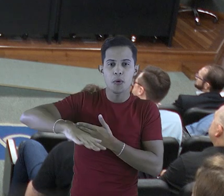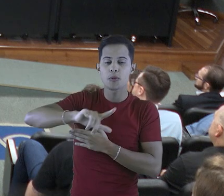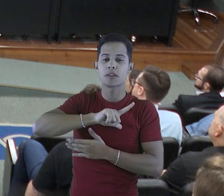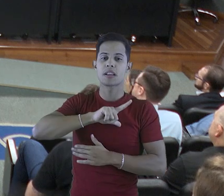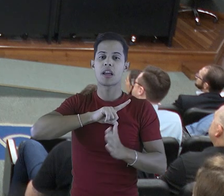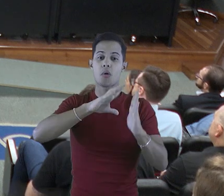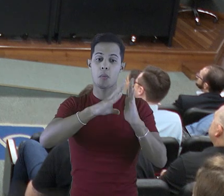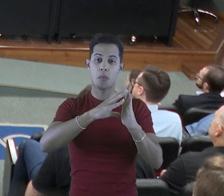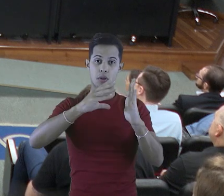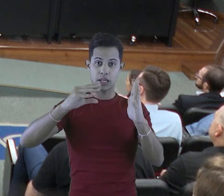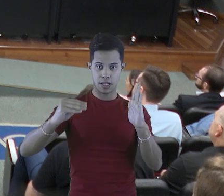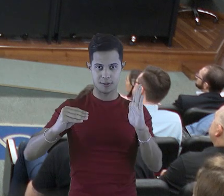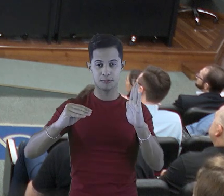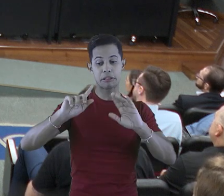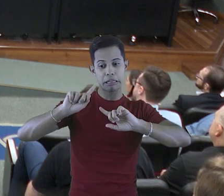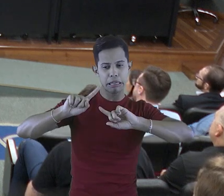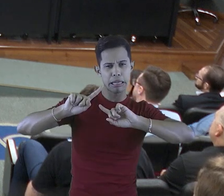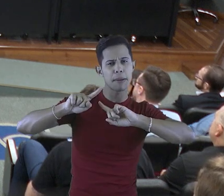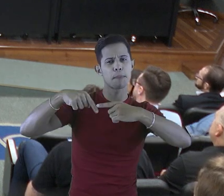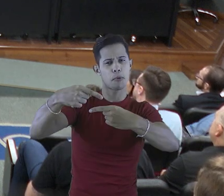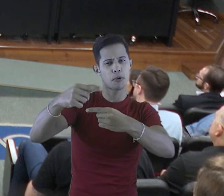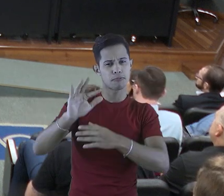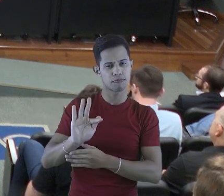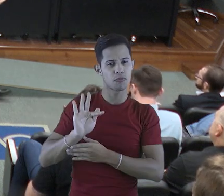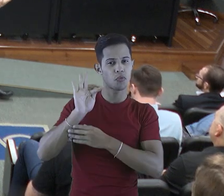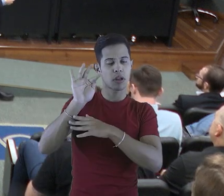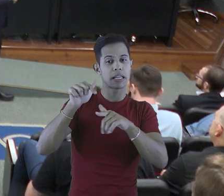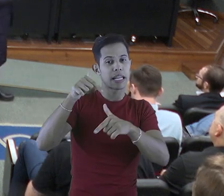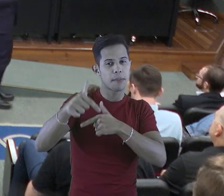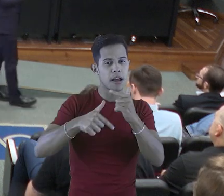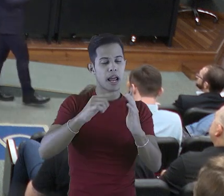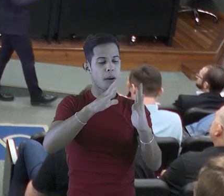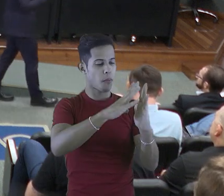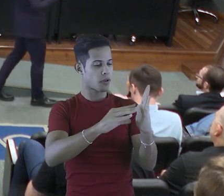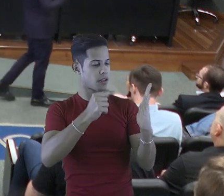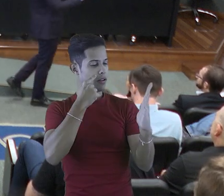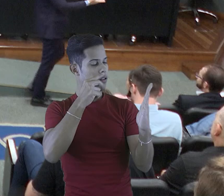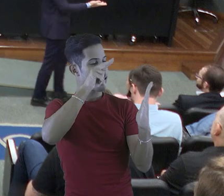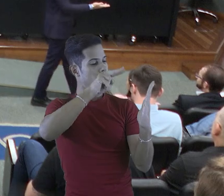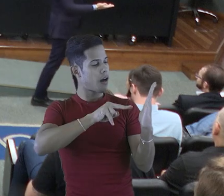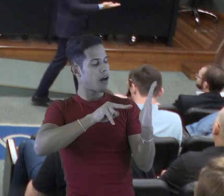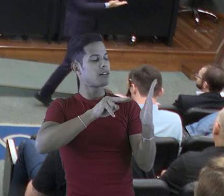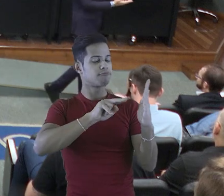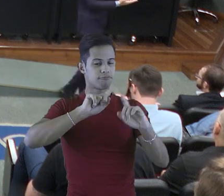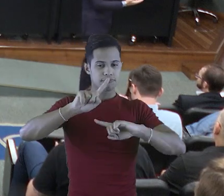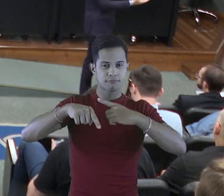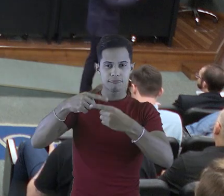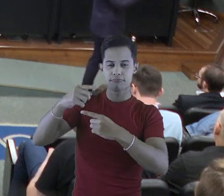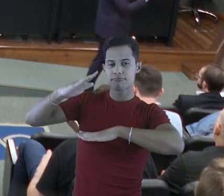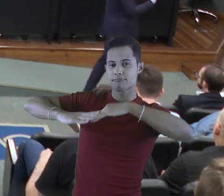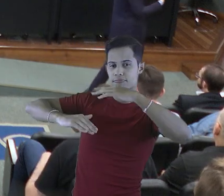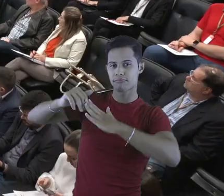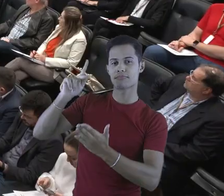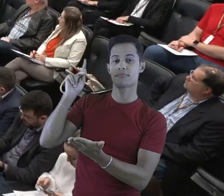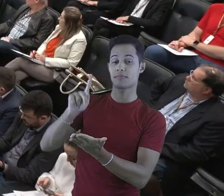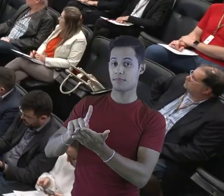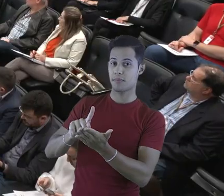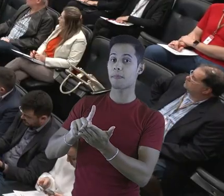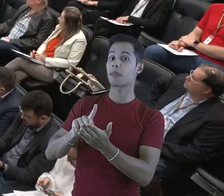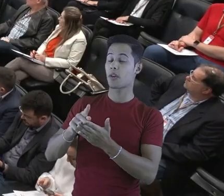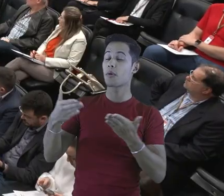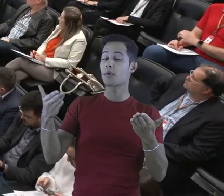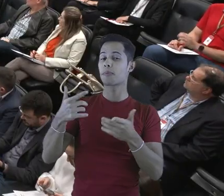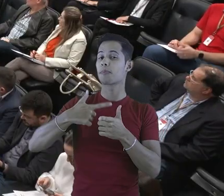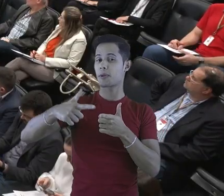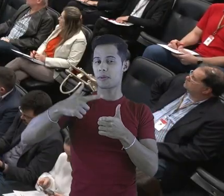é super importante, para vocês poderem trabalhar depois em cima de alguns modelos e avançarem nesse tema. Porque esse é o grande problema.